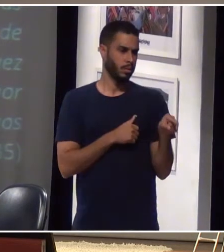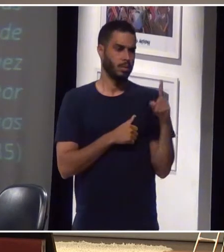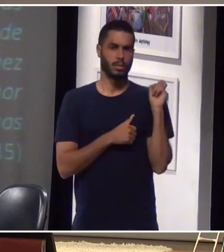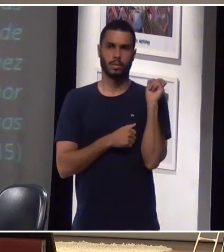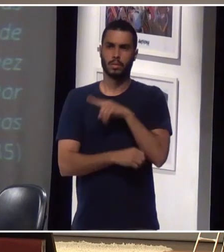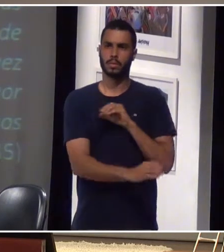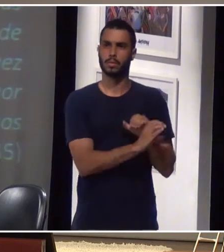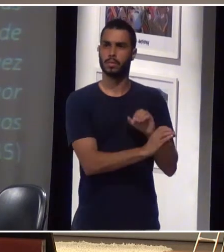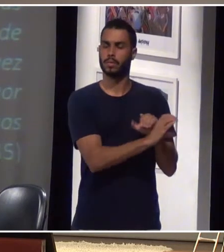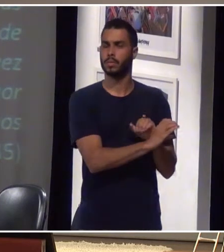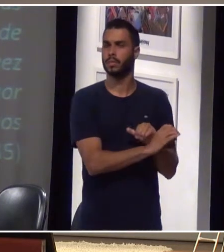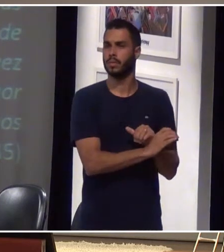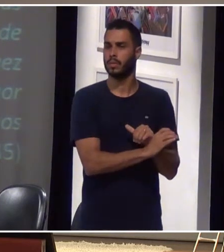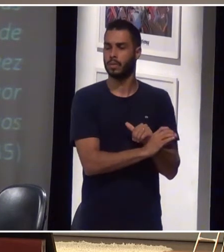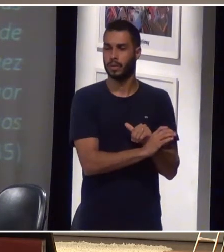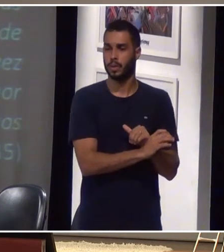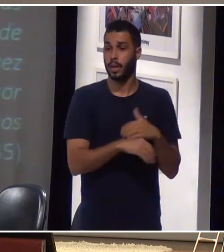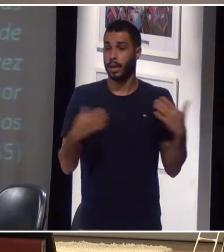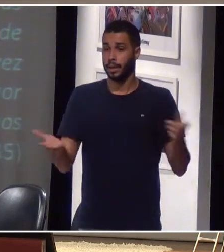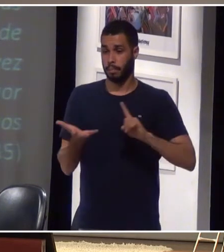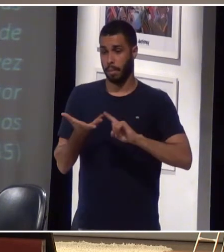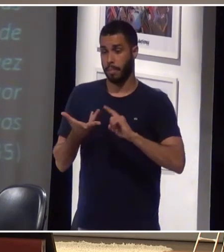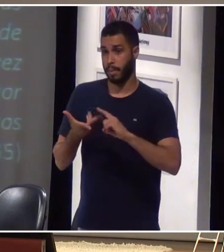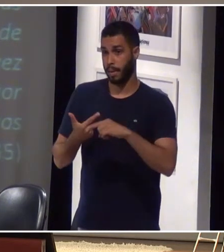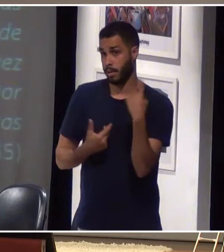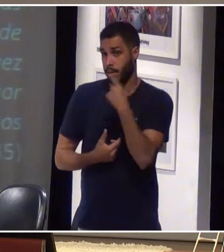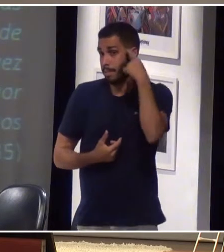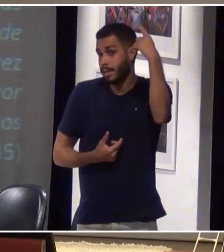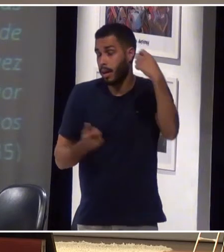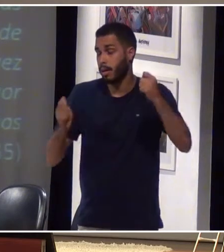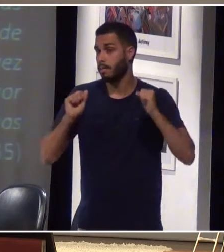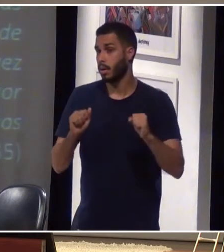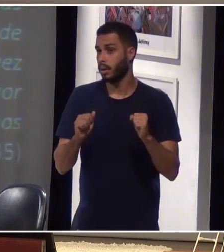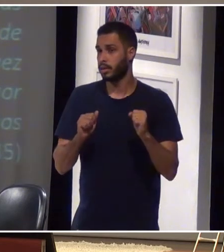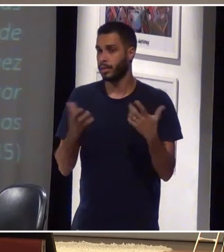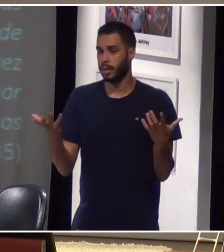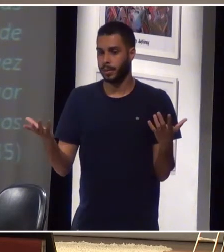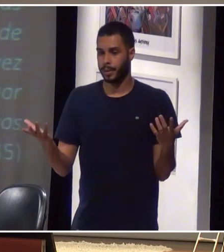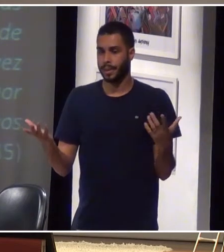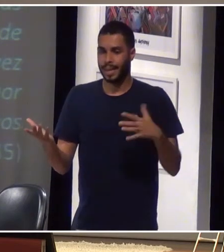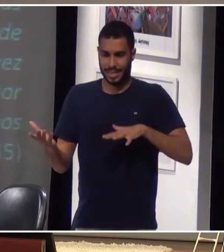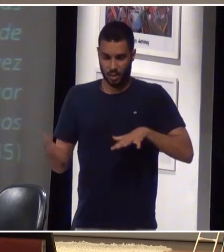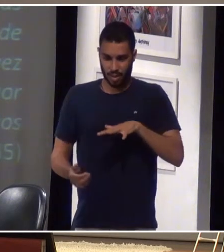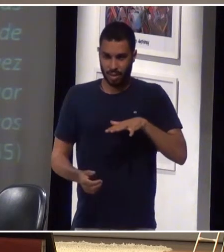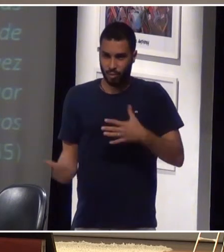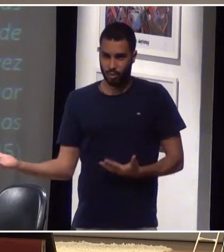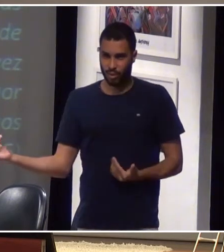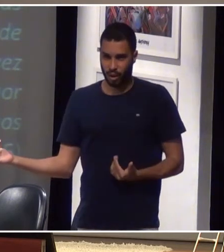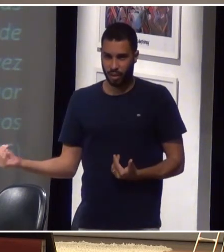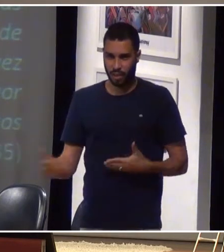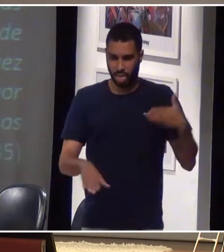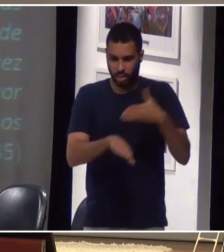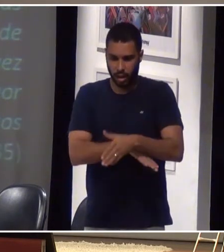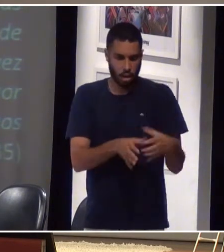Entendendo, assim, de que... E aí tem uma série de coisas que a gente poderia pensar. As próprias condições de entrada dos jovens hoje na